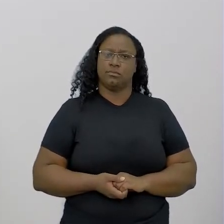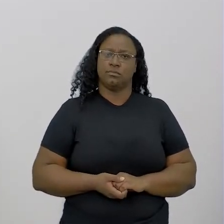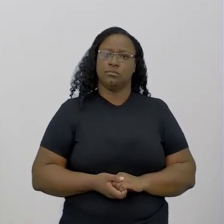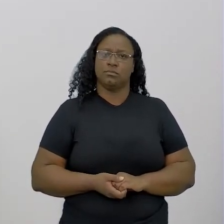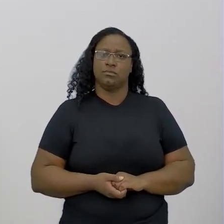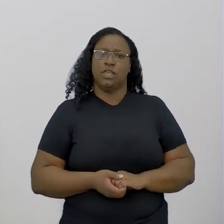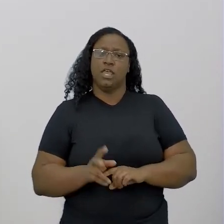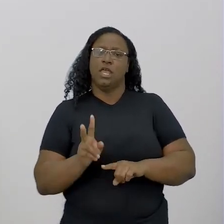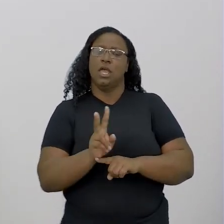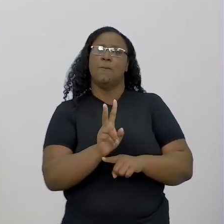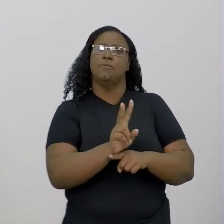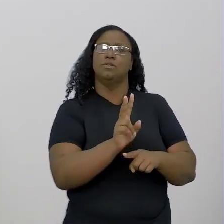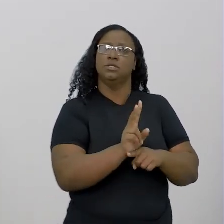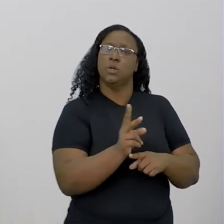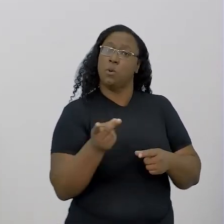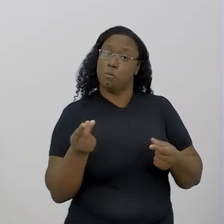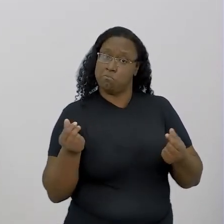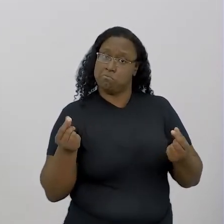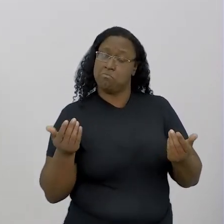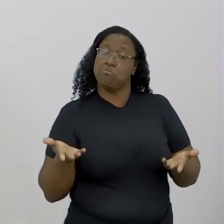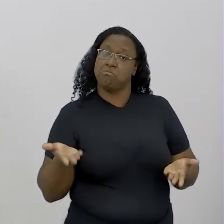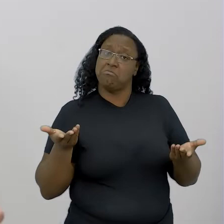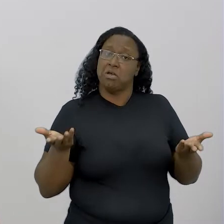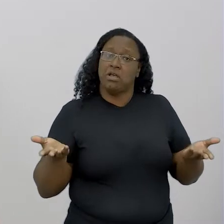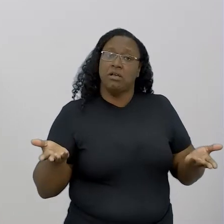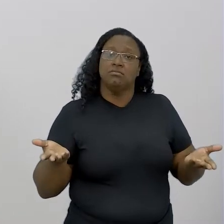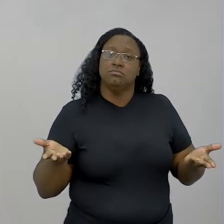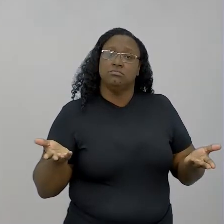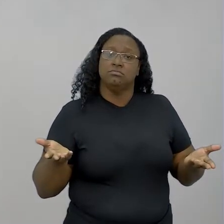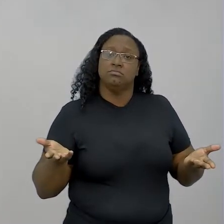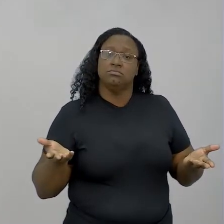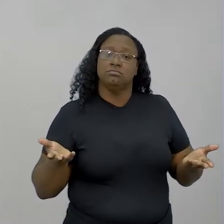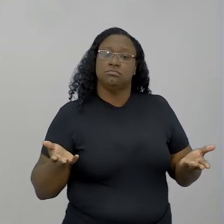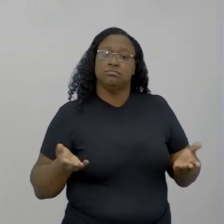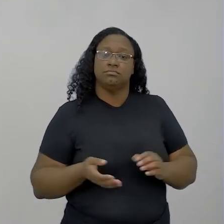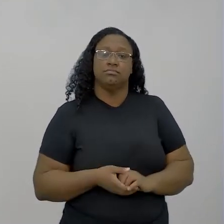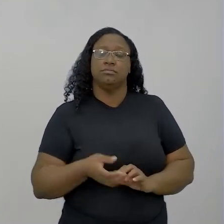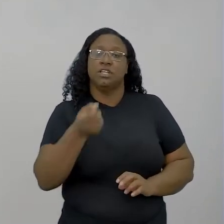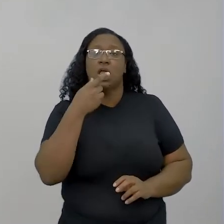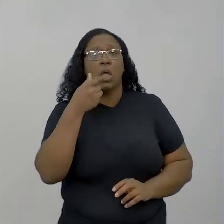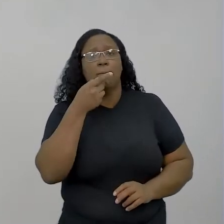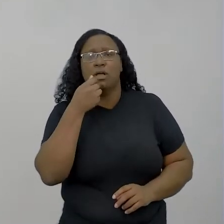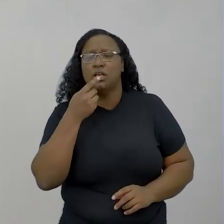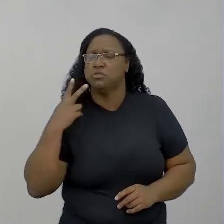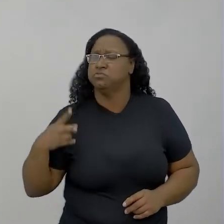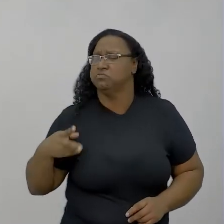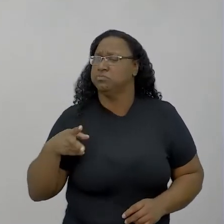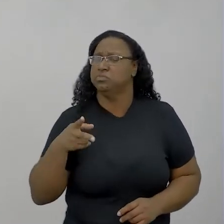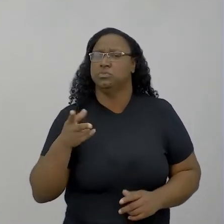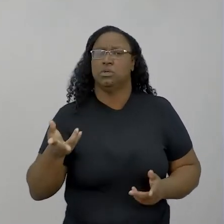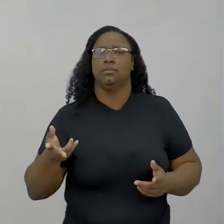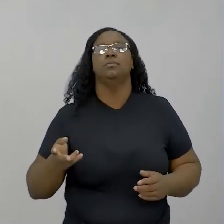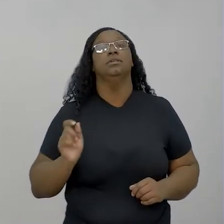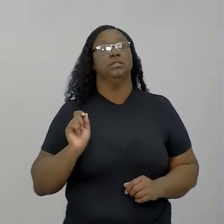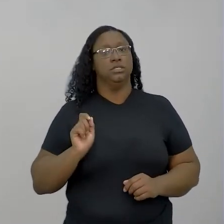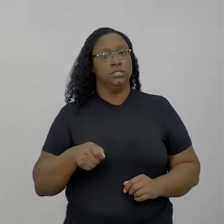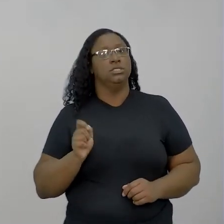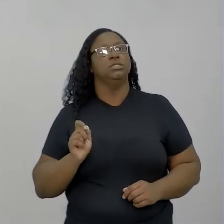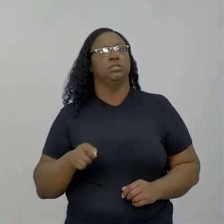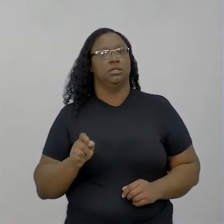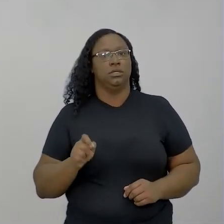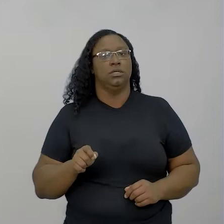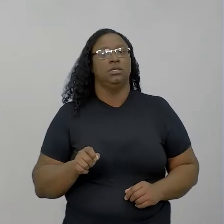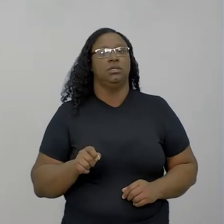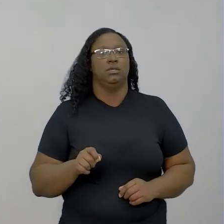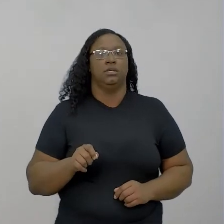barato do que cuidar da doença depois, né? Com certeza, né? Então a gente tem aí atos simples, por exemplo, de prevenção.